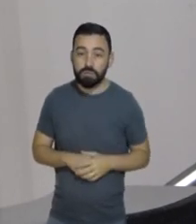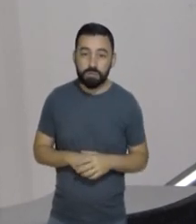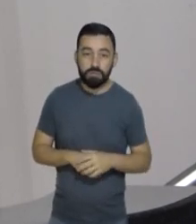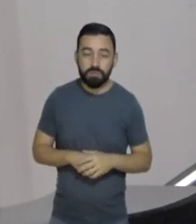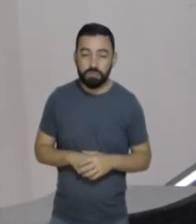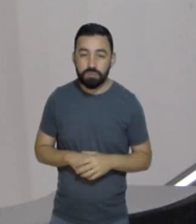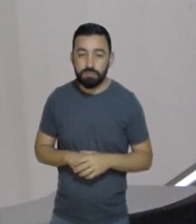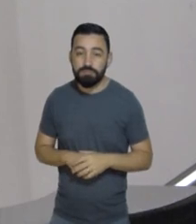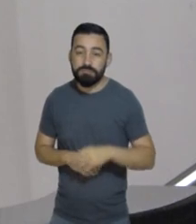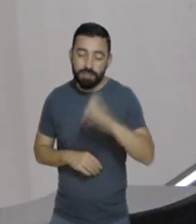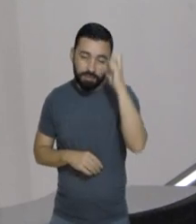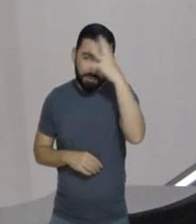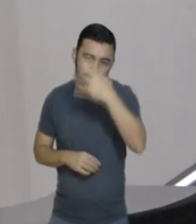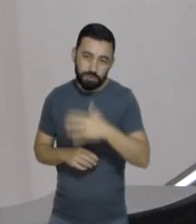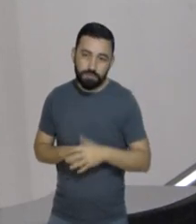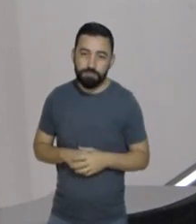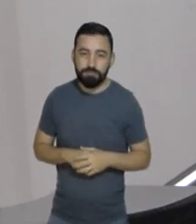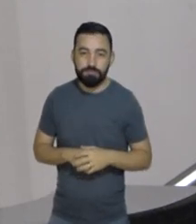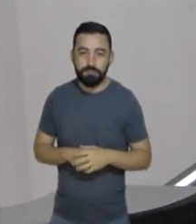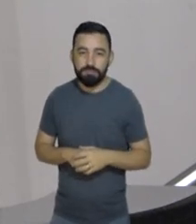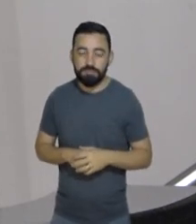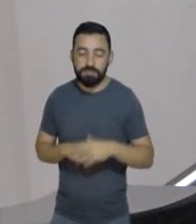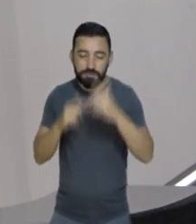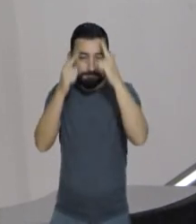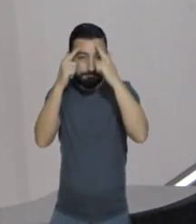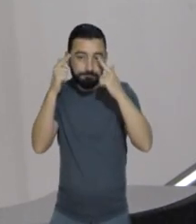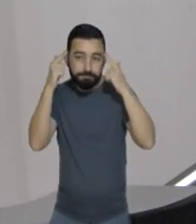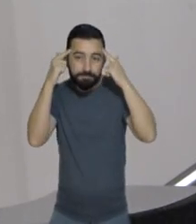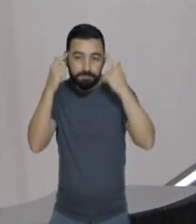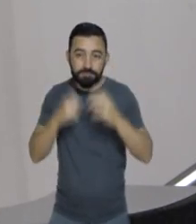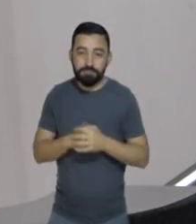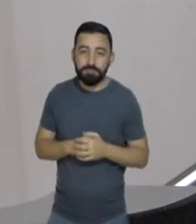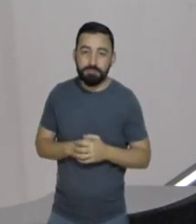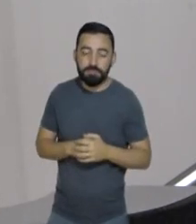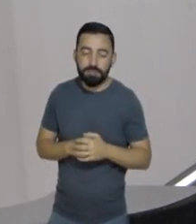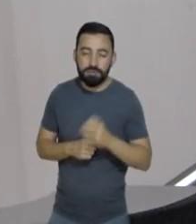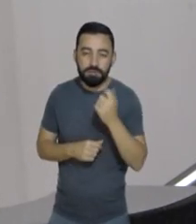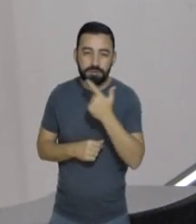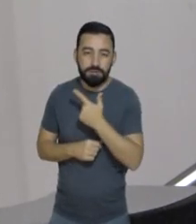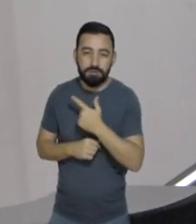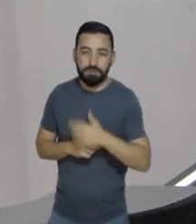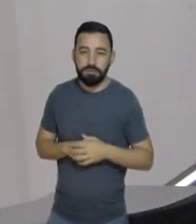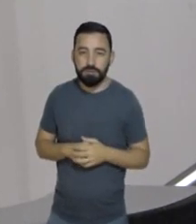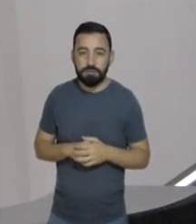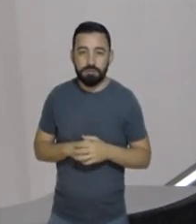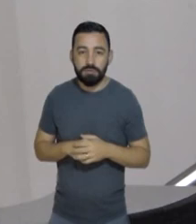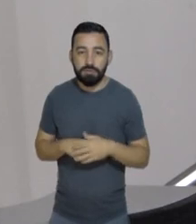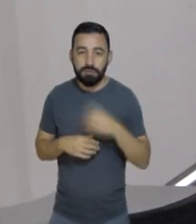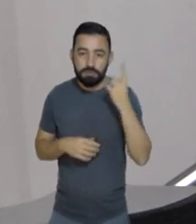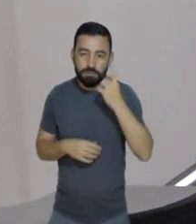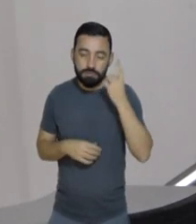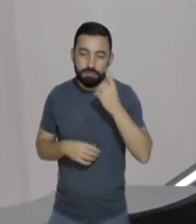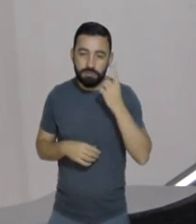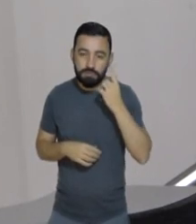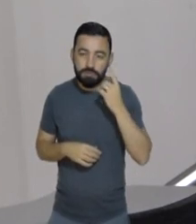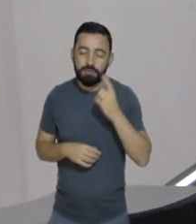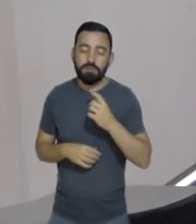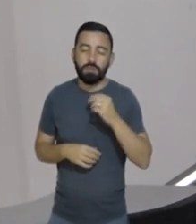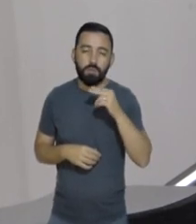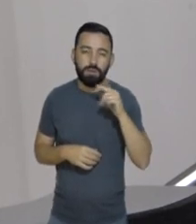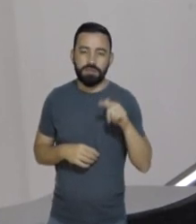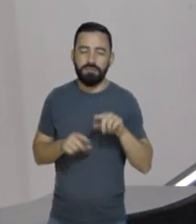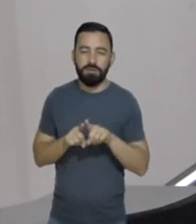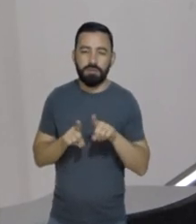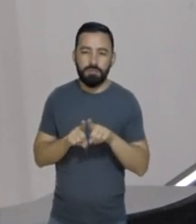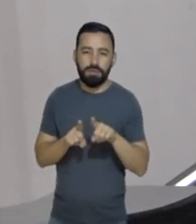deputado Emerson Stein, Neudir Sareta, Antônio Lunelli. Bom dia ao deputado Lucas Neves. Bom dia à deputada